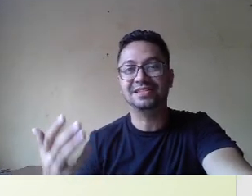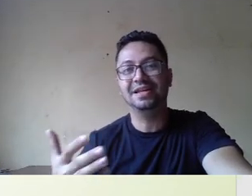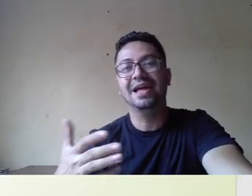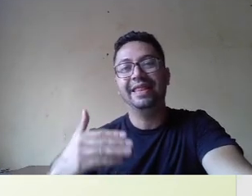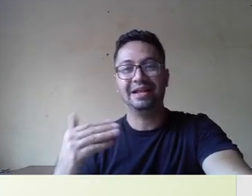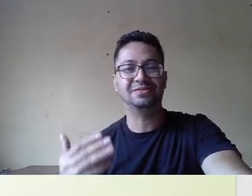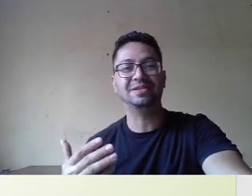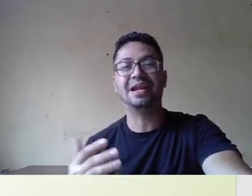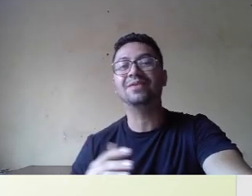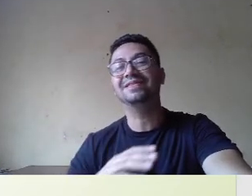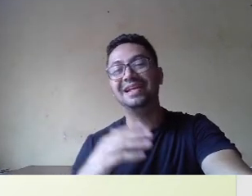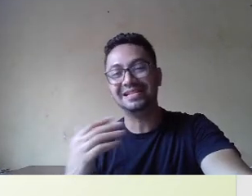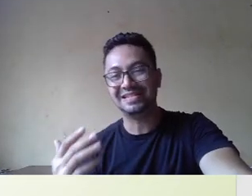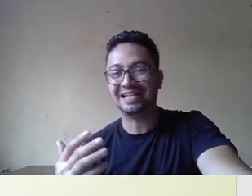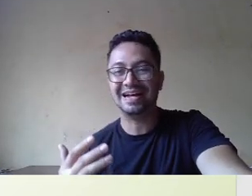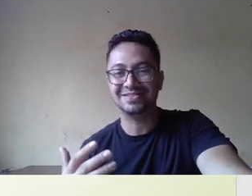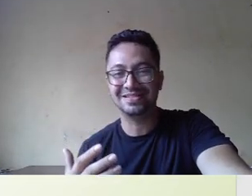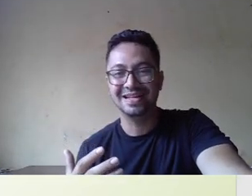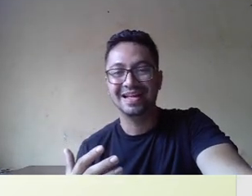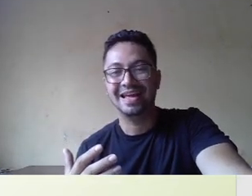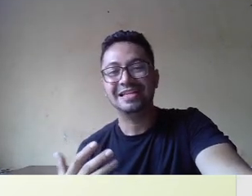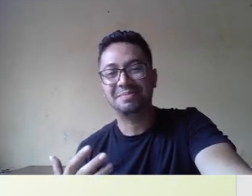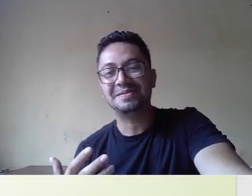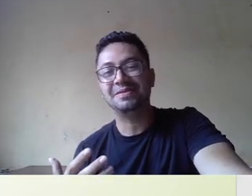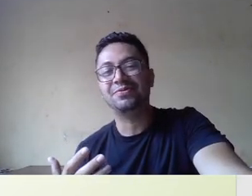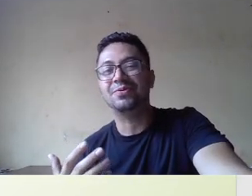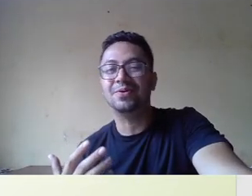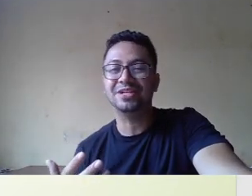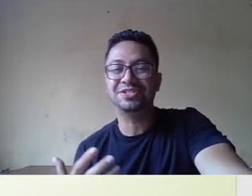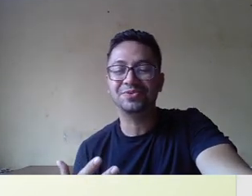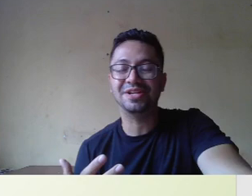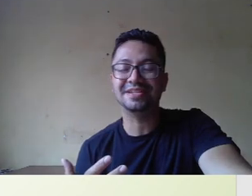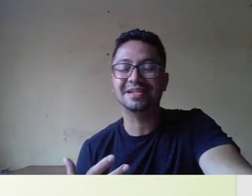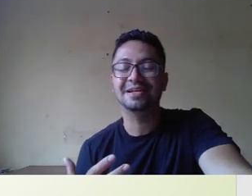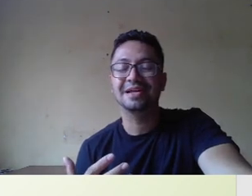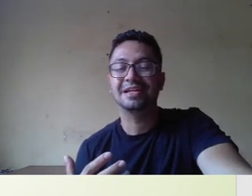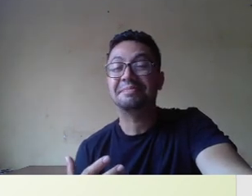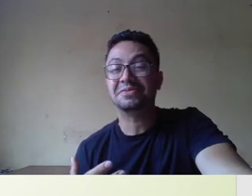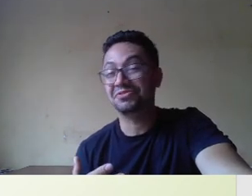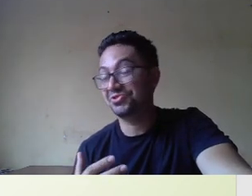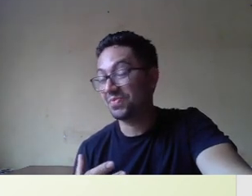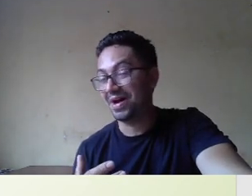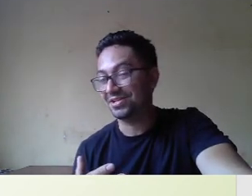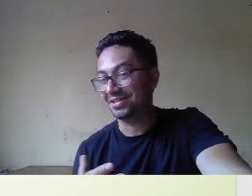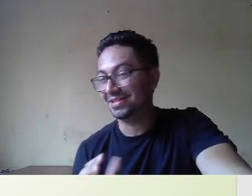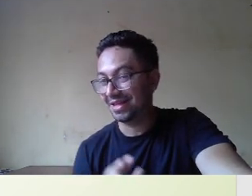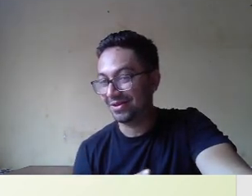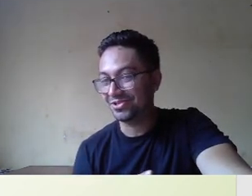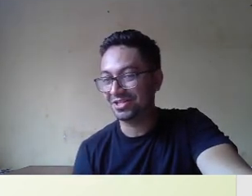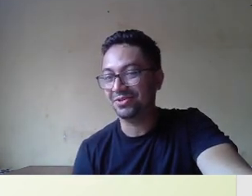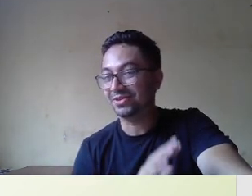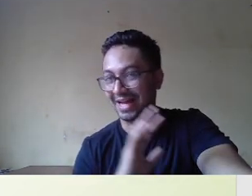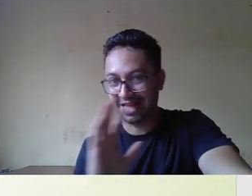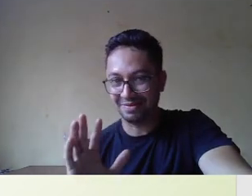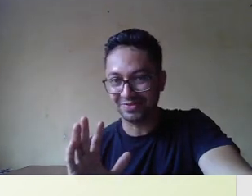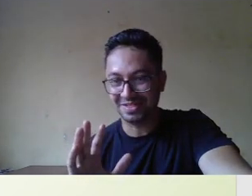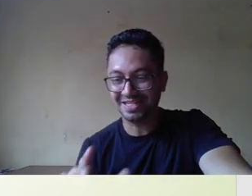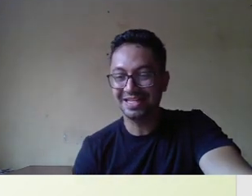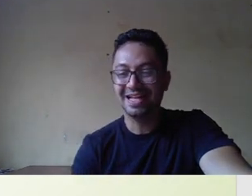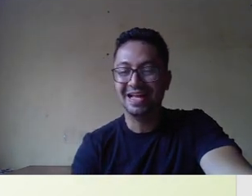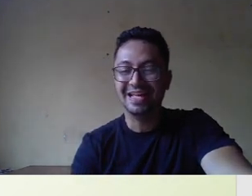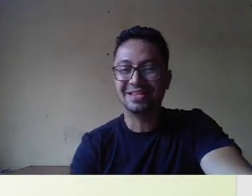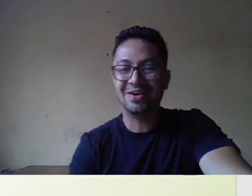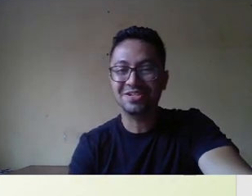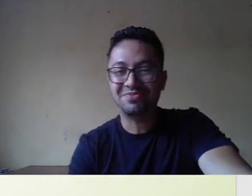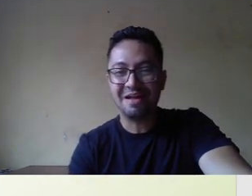pode fazer tradução literal nesses casos em específico, quando a gente utiliza expressões idiomáticas, entendeu, gente? Então, tá claro para